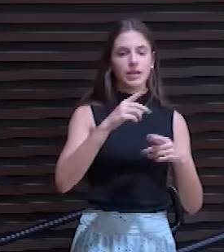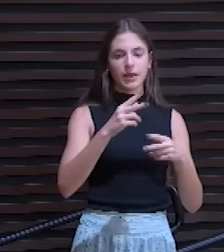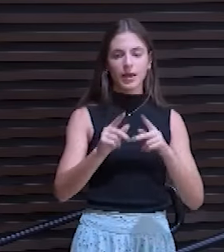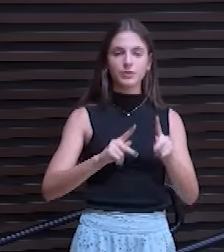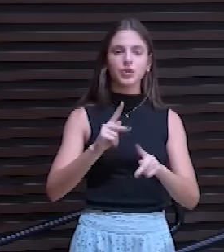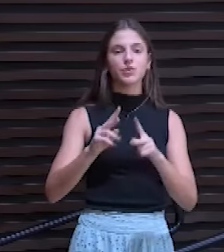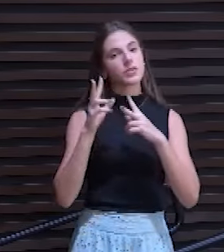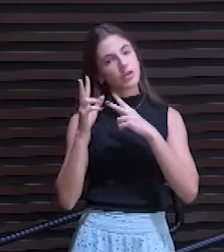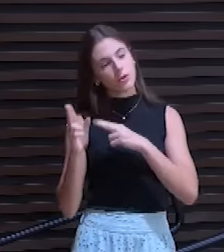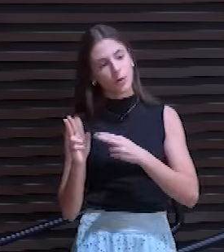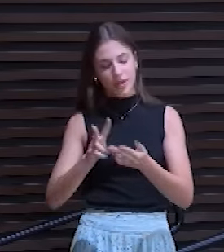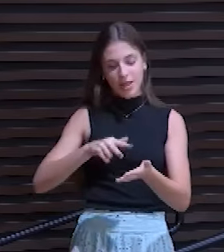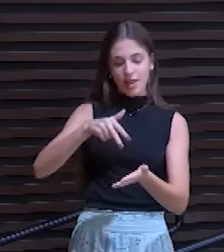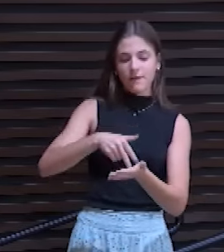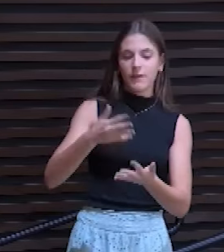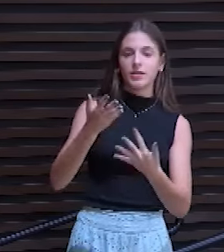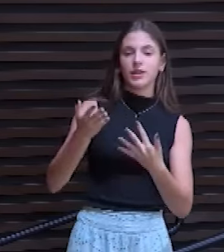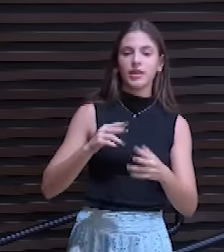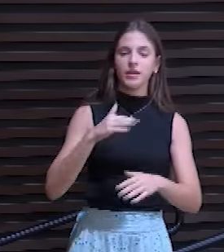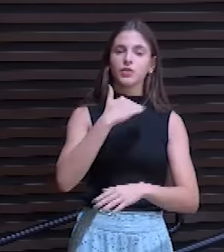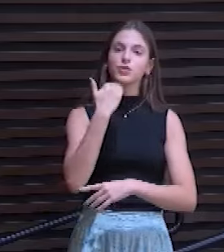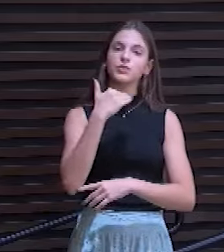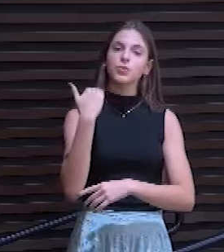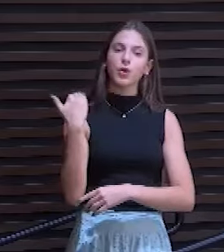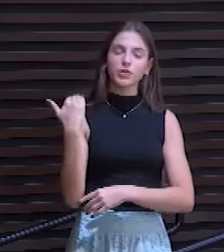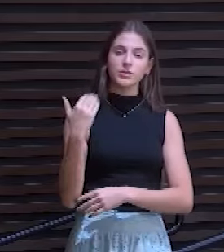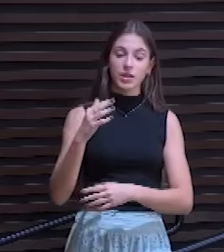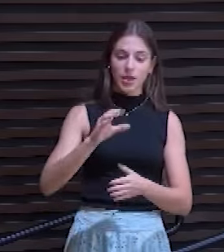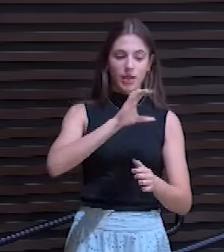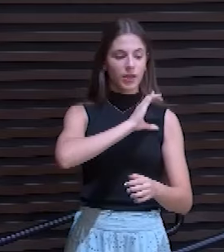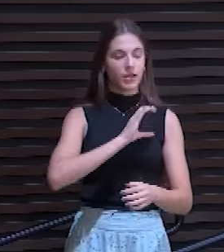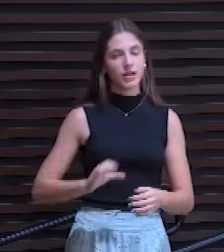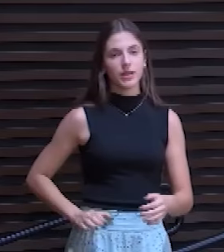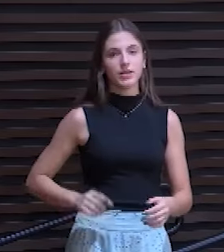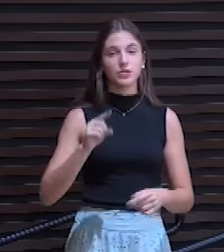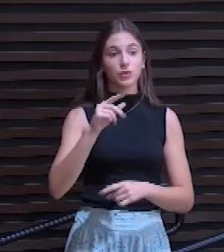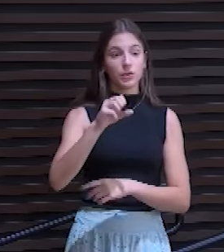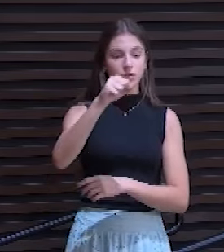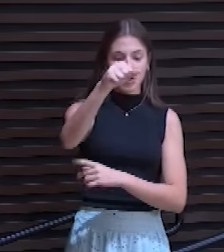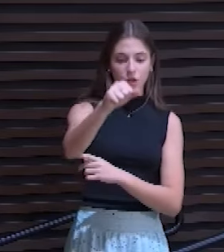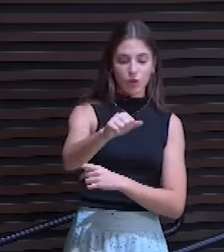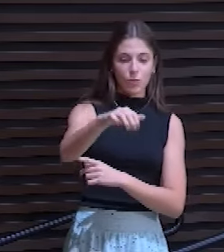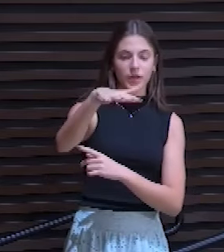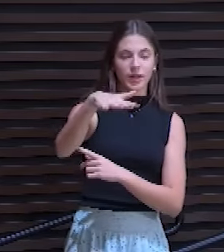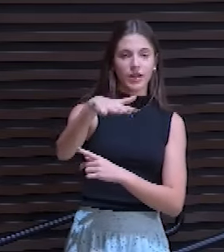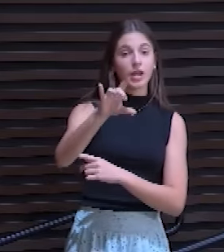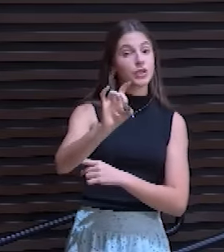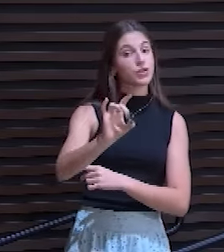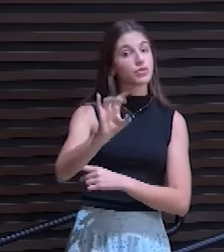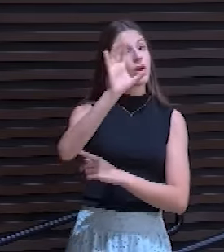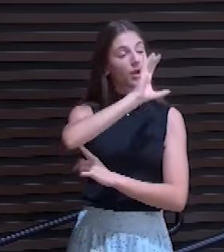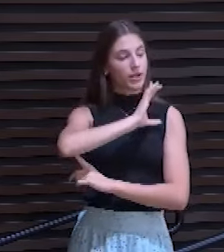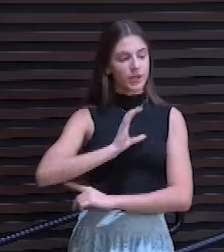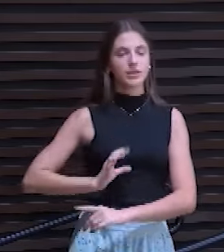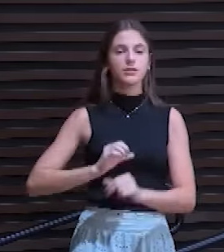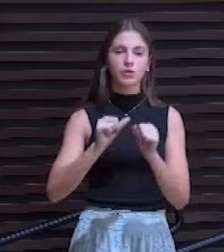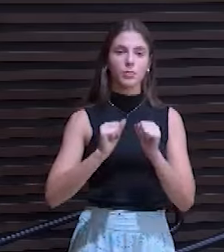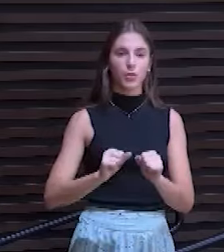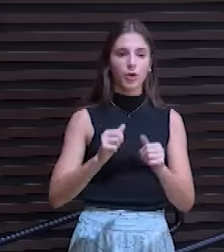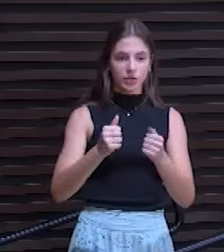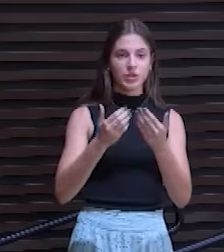e Cristo te esclarecerá, te iluminará. Somente Ele pode fazer isso, meus